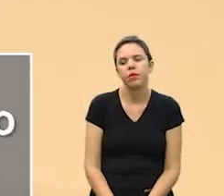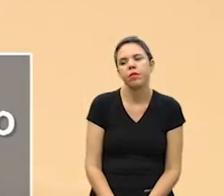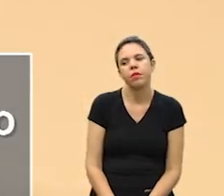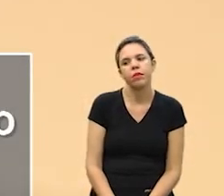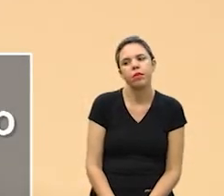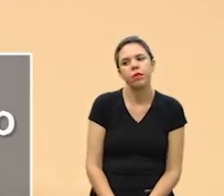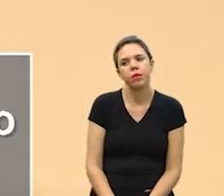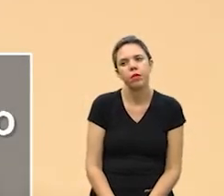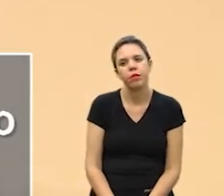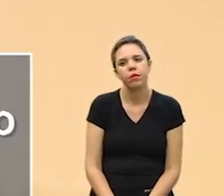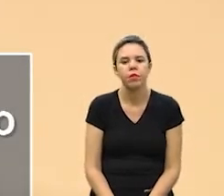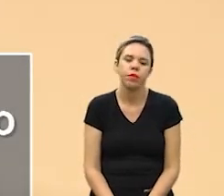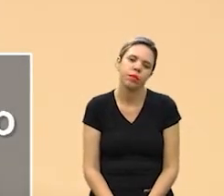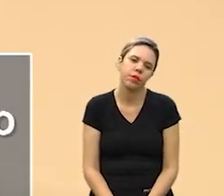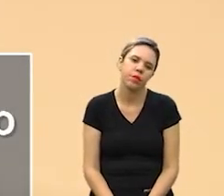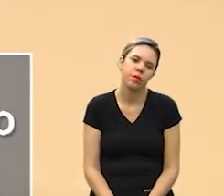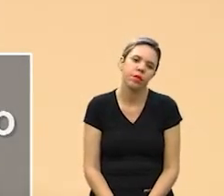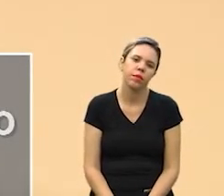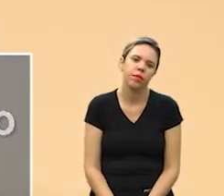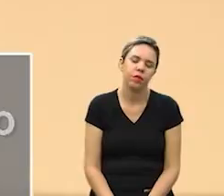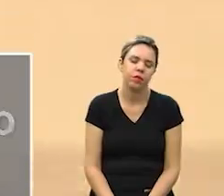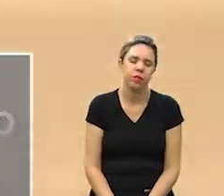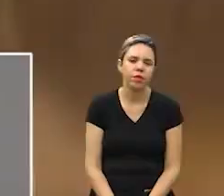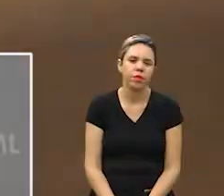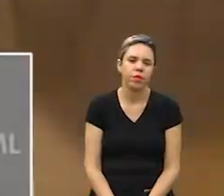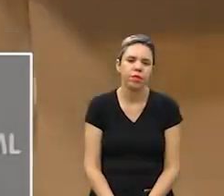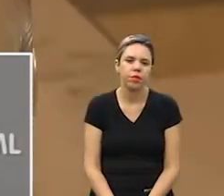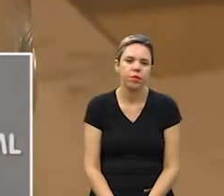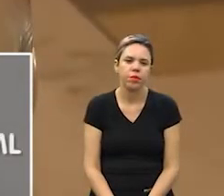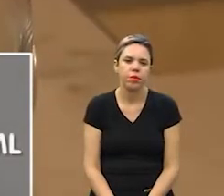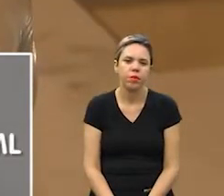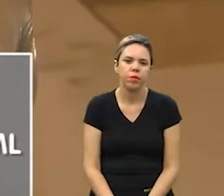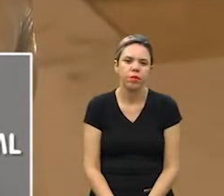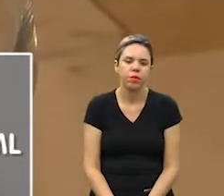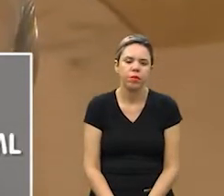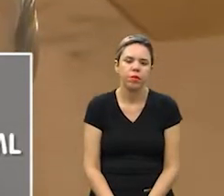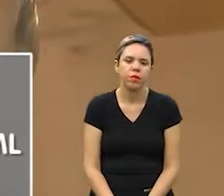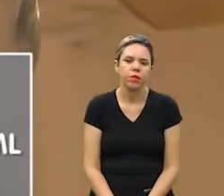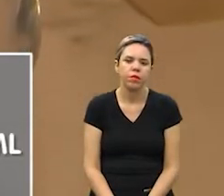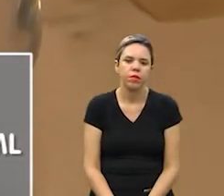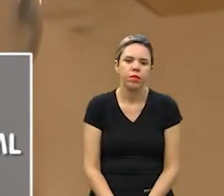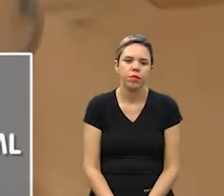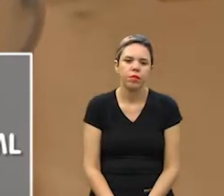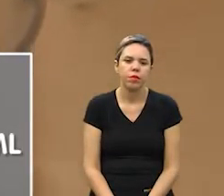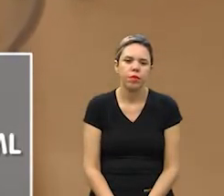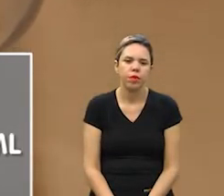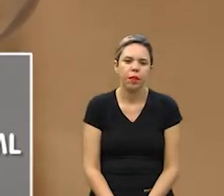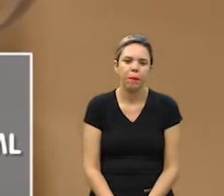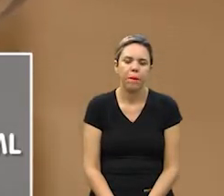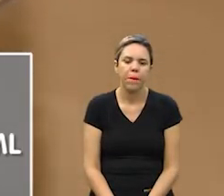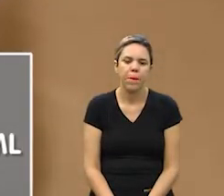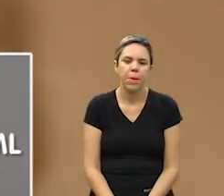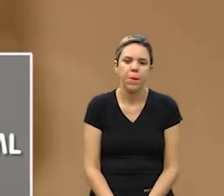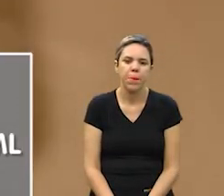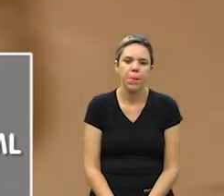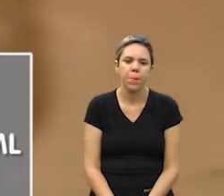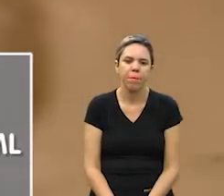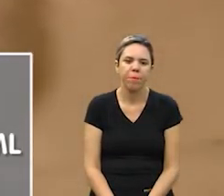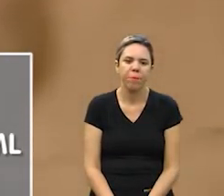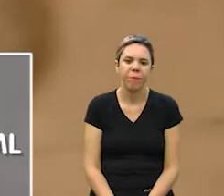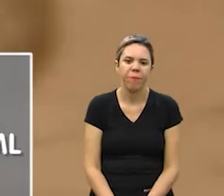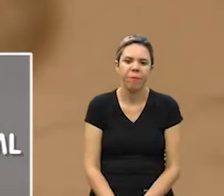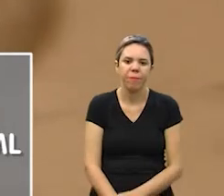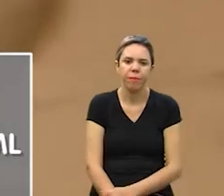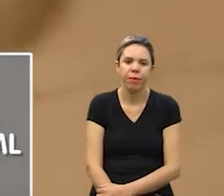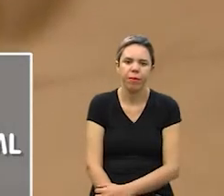e fatias de limão desidratado para decoração. Para as duas receitas, você pode escolher o copo